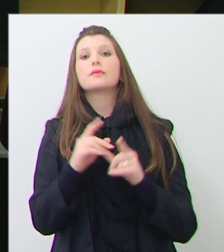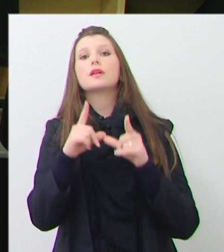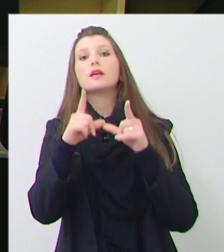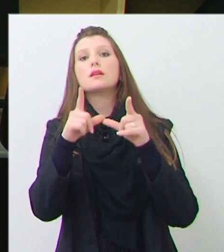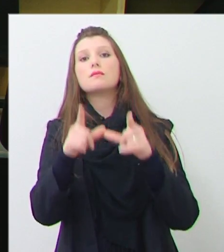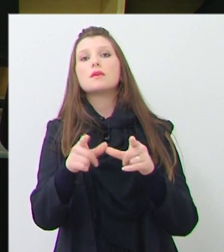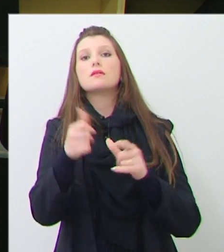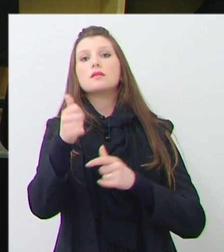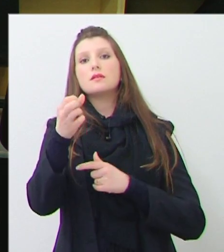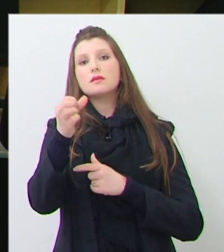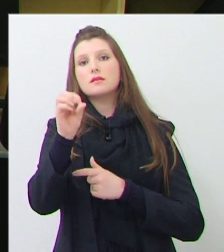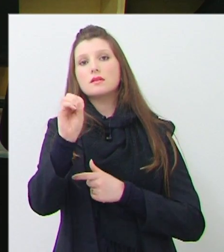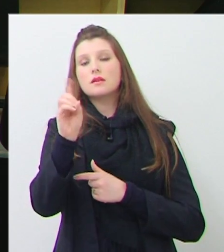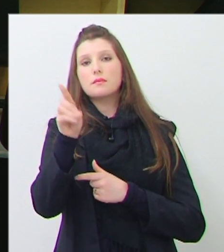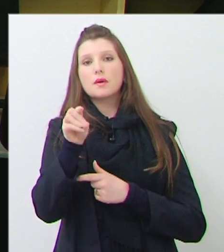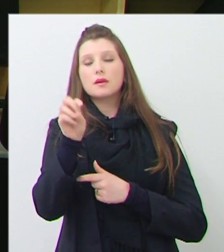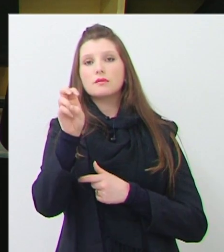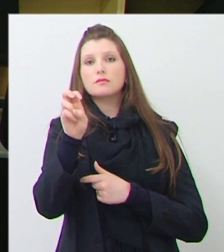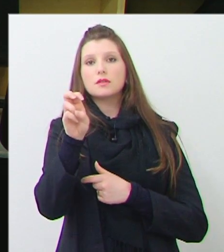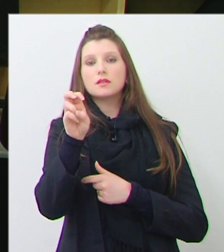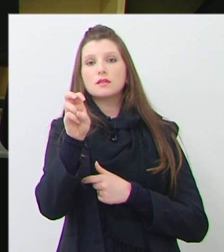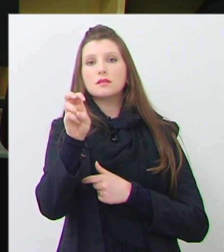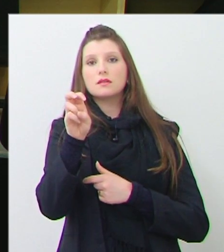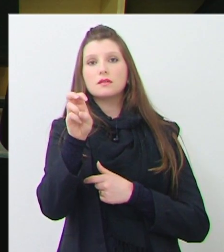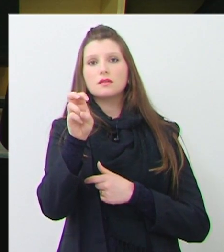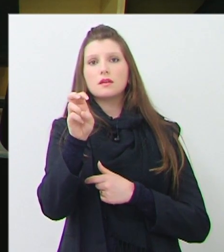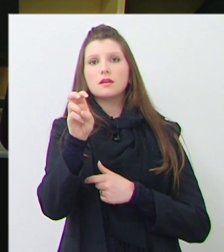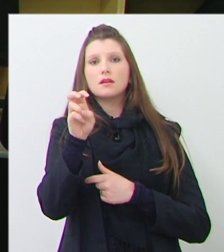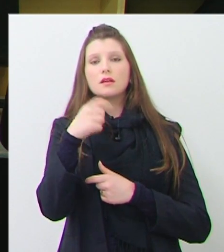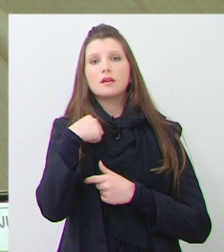Requerimento 160/2015.